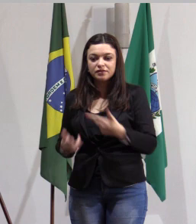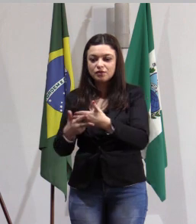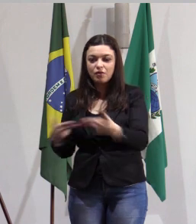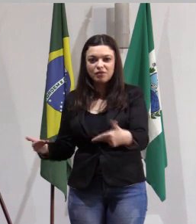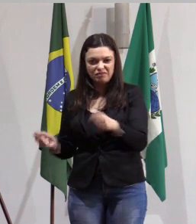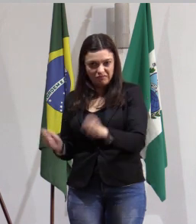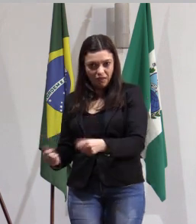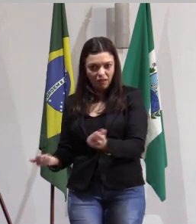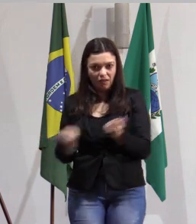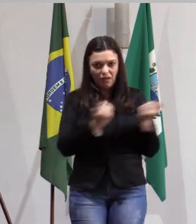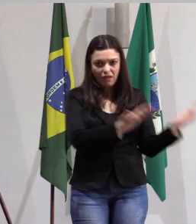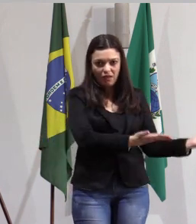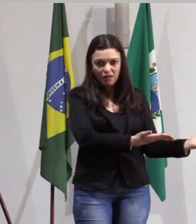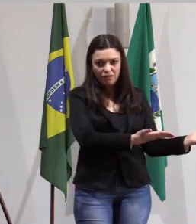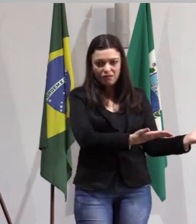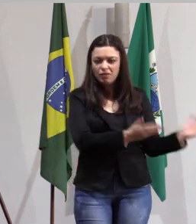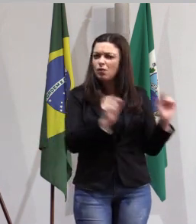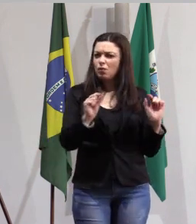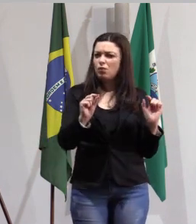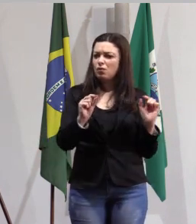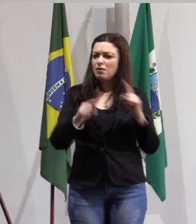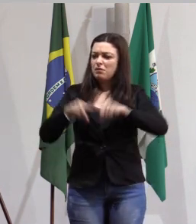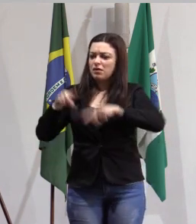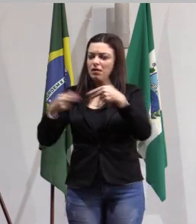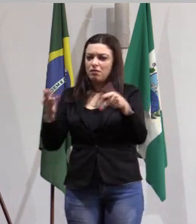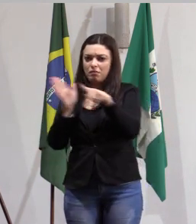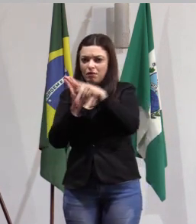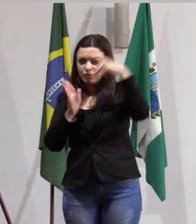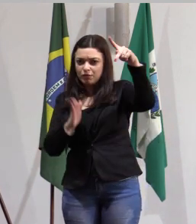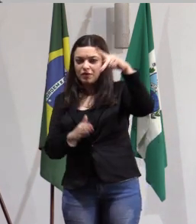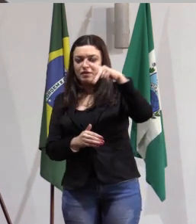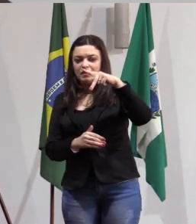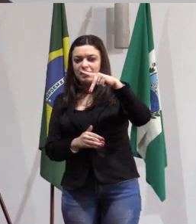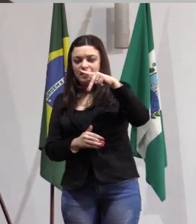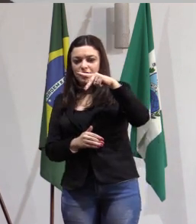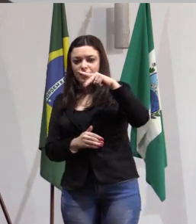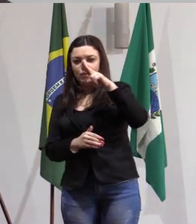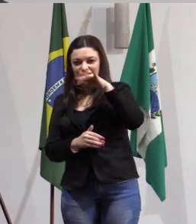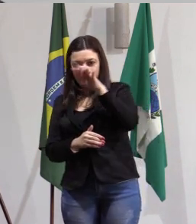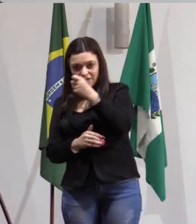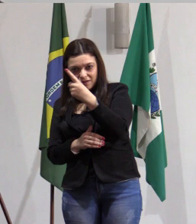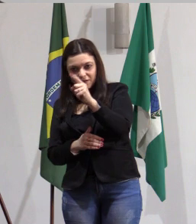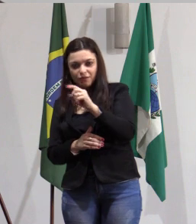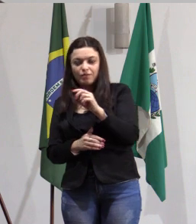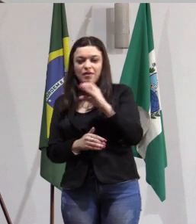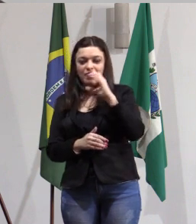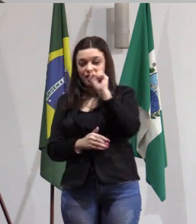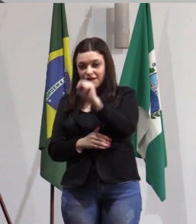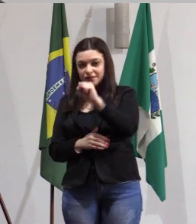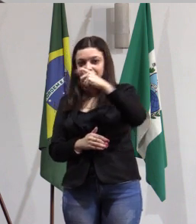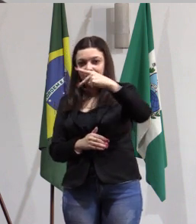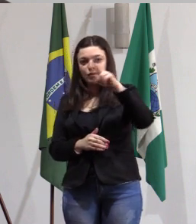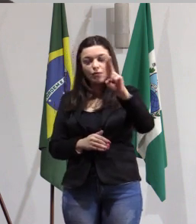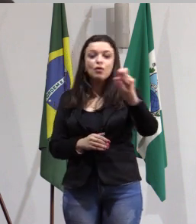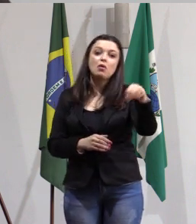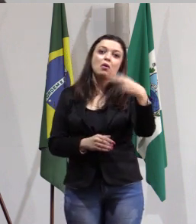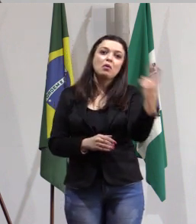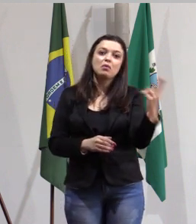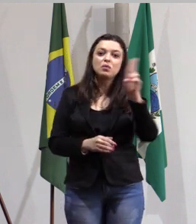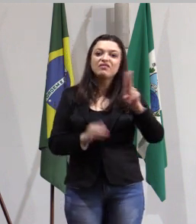cedidos? Tem uma dúvida se são bens da União, da SPU, ou bens da universidade, campus de